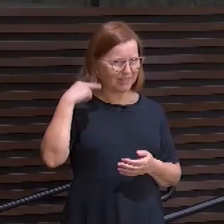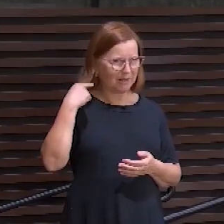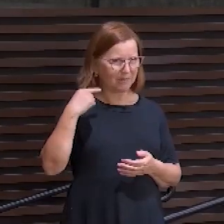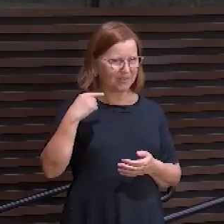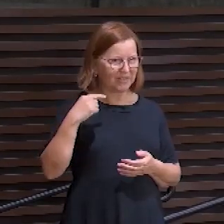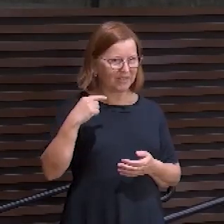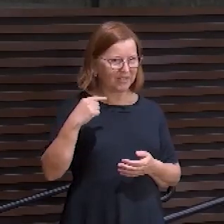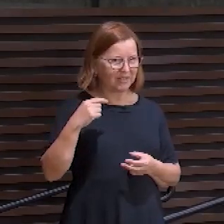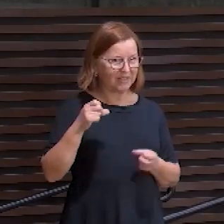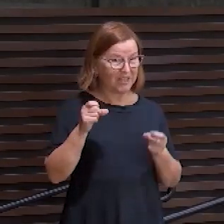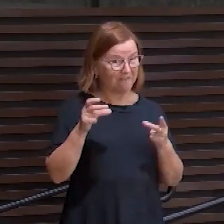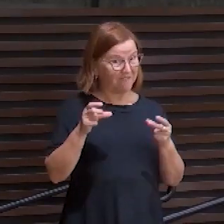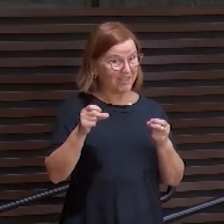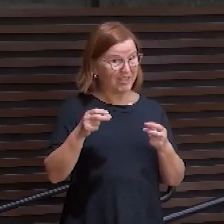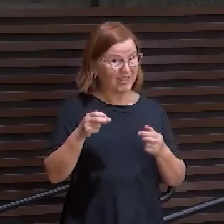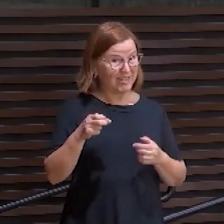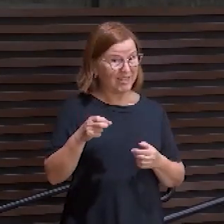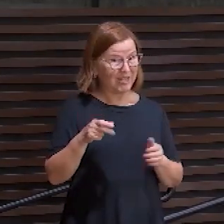vendem a mãe e não entregam.